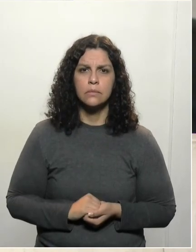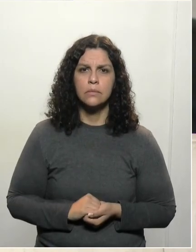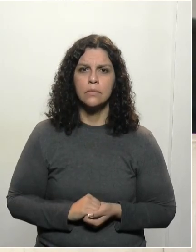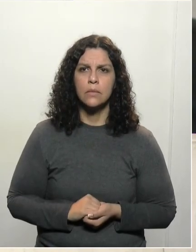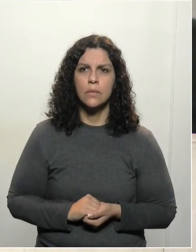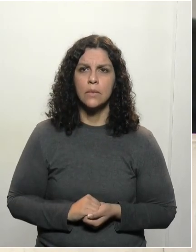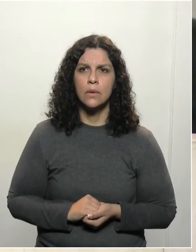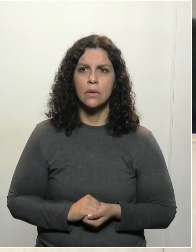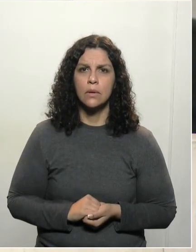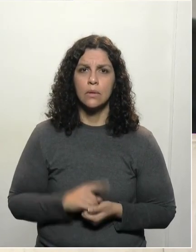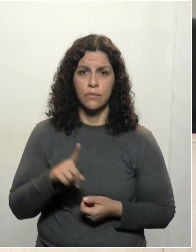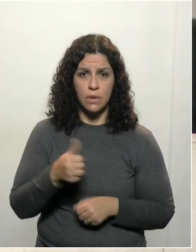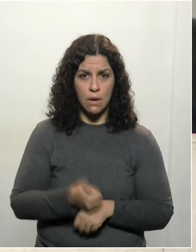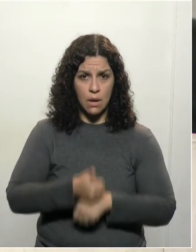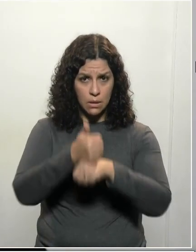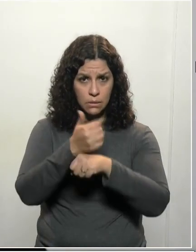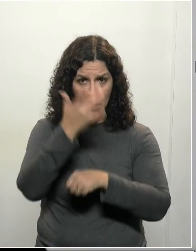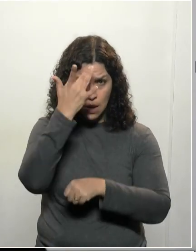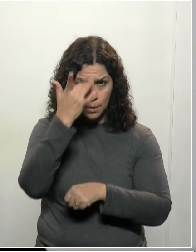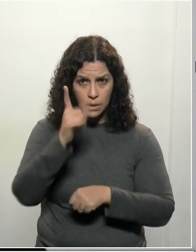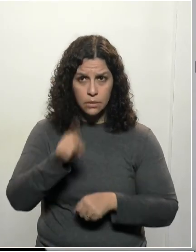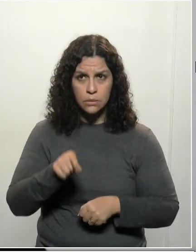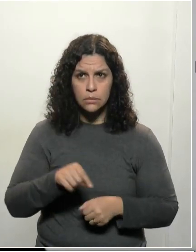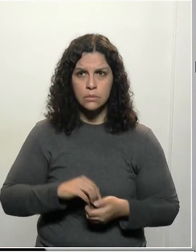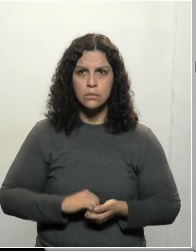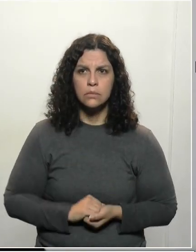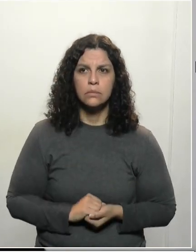É o senhor que vai presidir amanhã, senhor presidente?